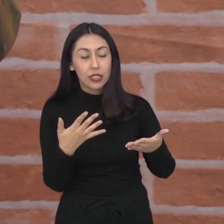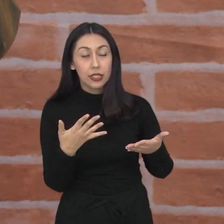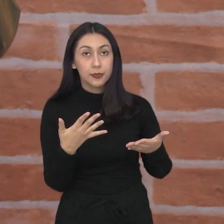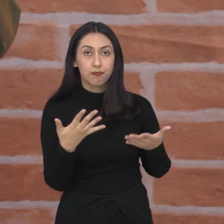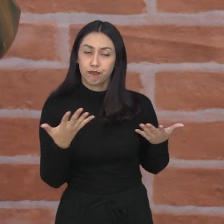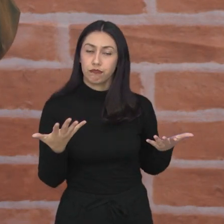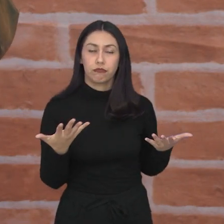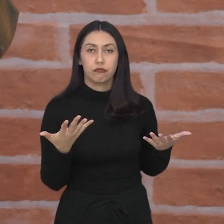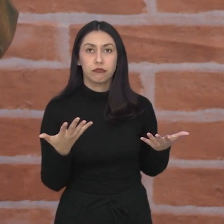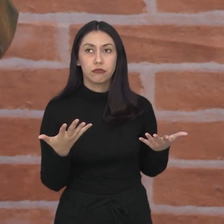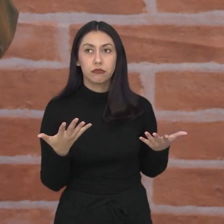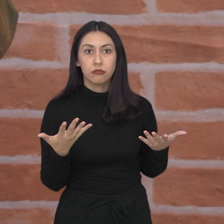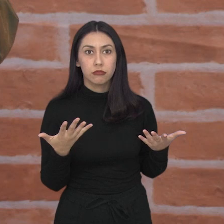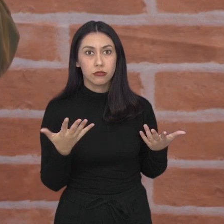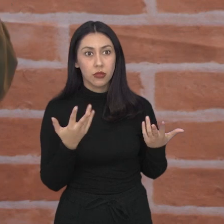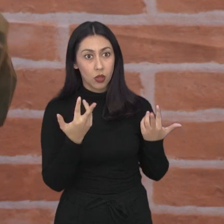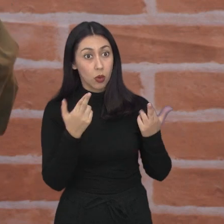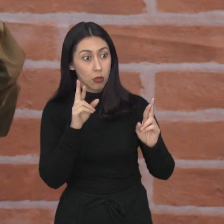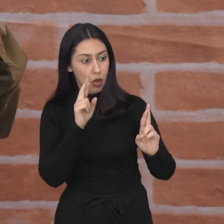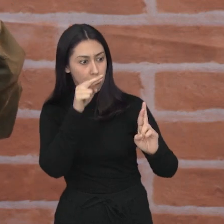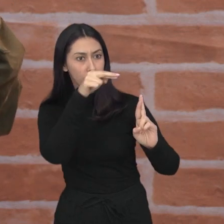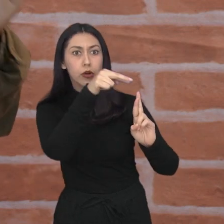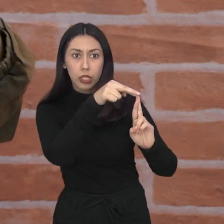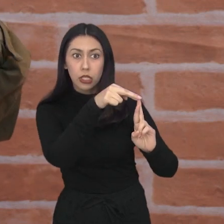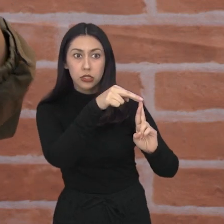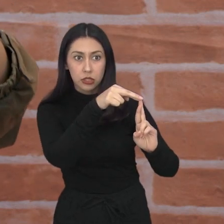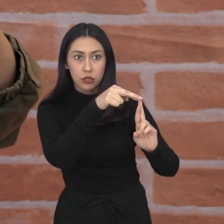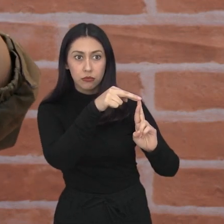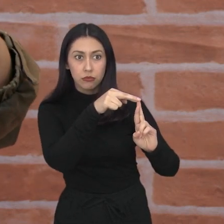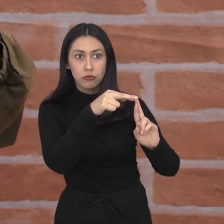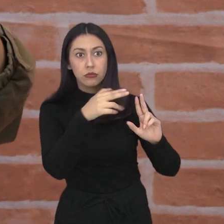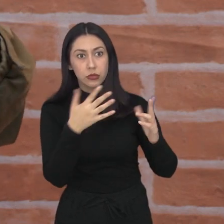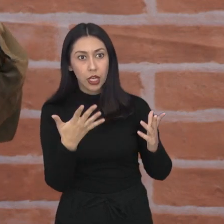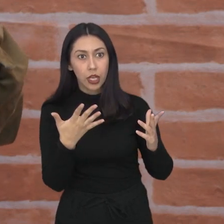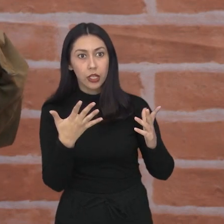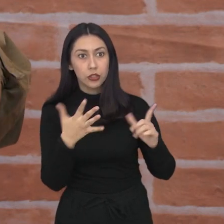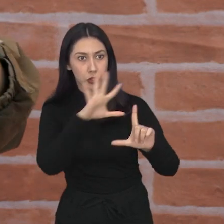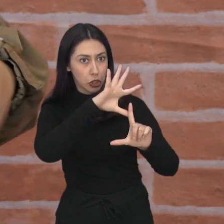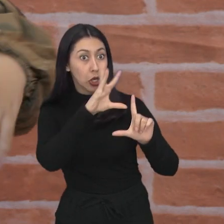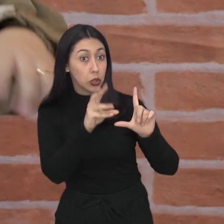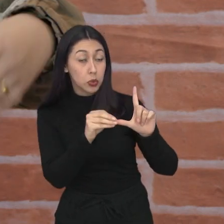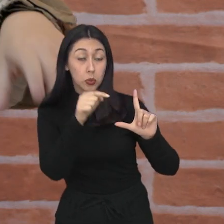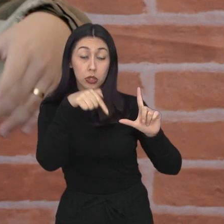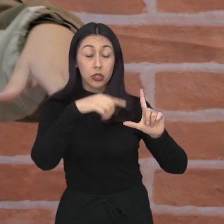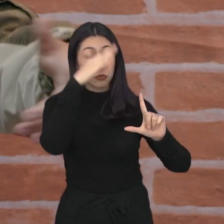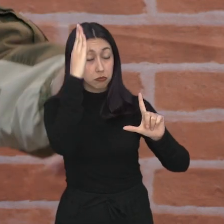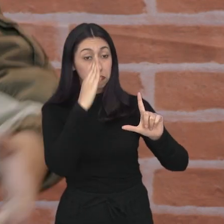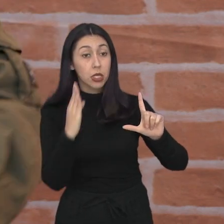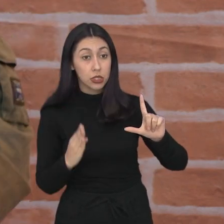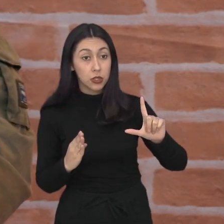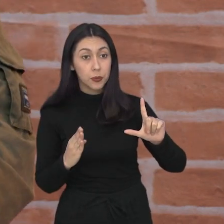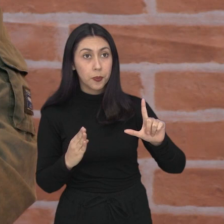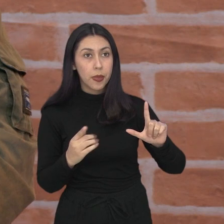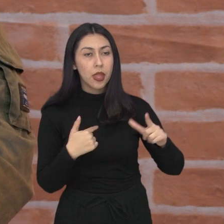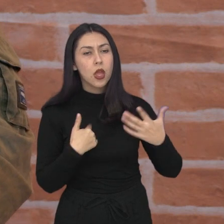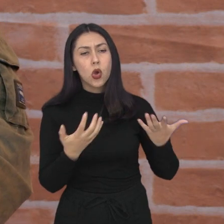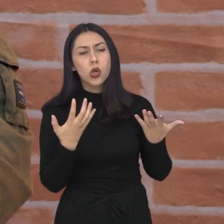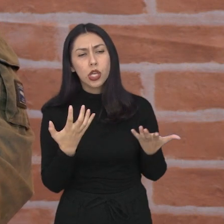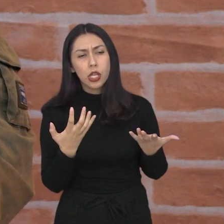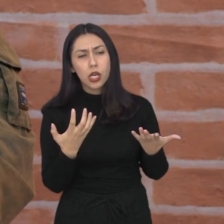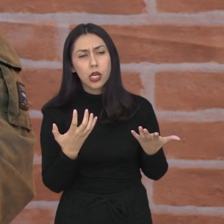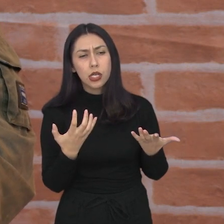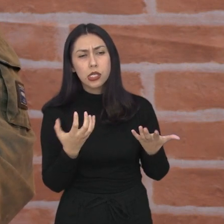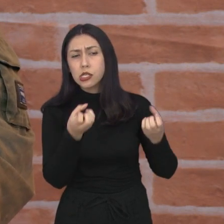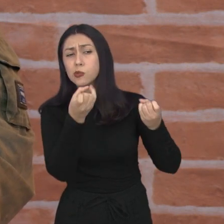enfim. Acho que a referência mais fiel de cartoon que a gente tem no Brasil, né? Sim. Eu queria